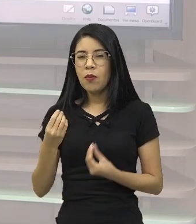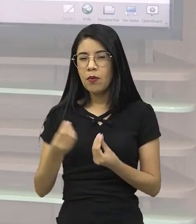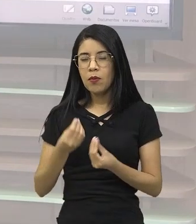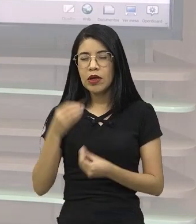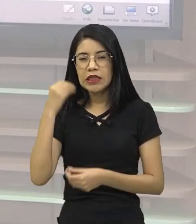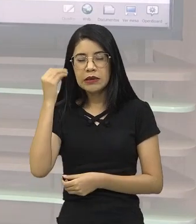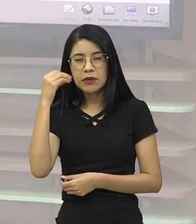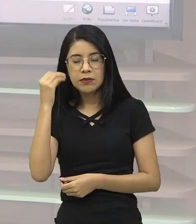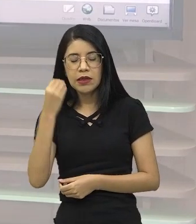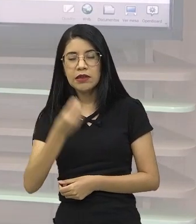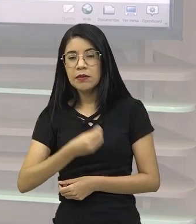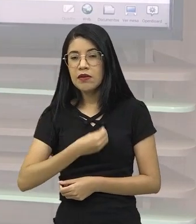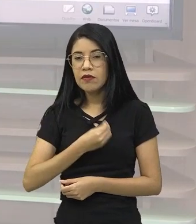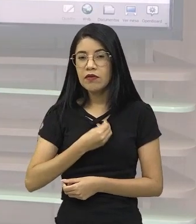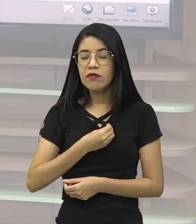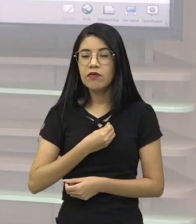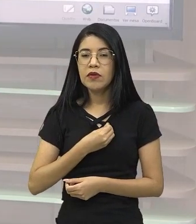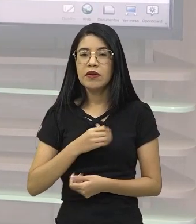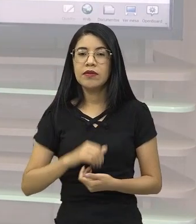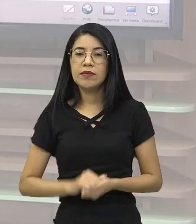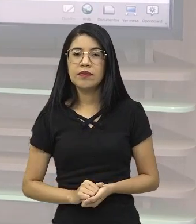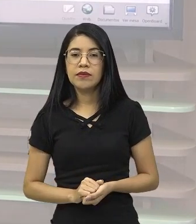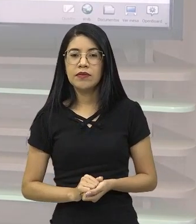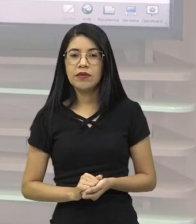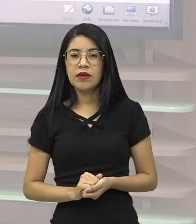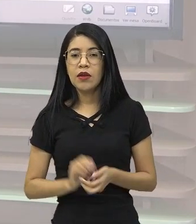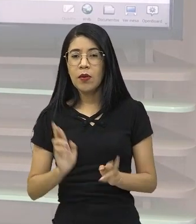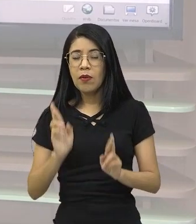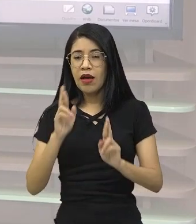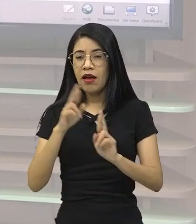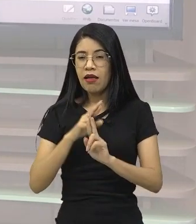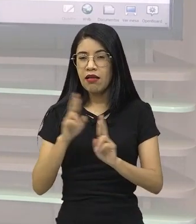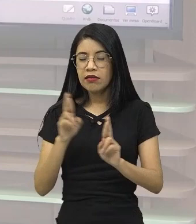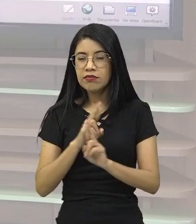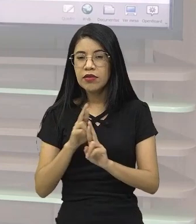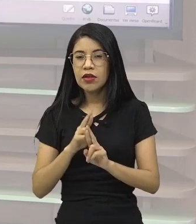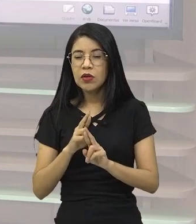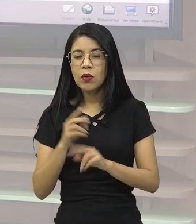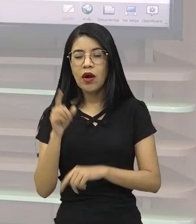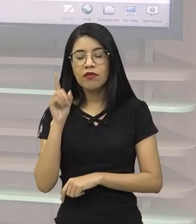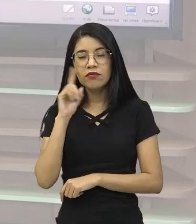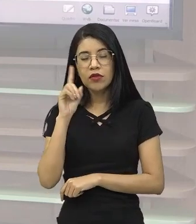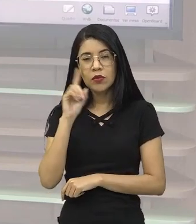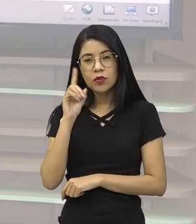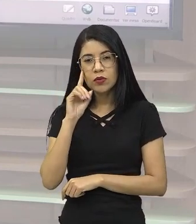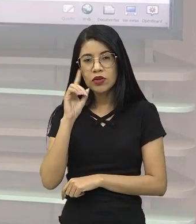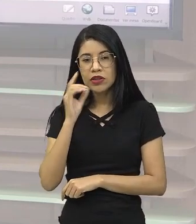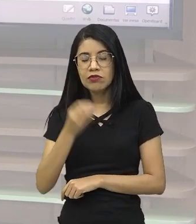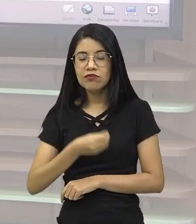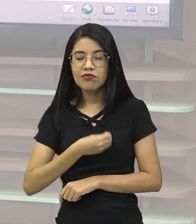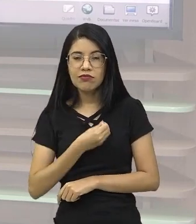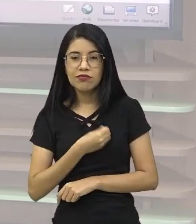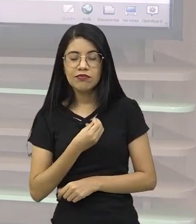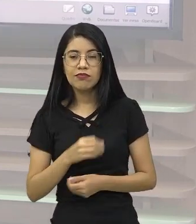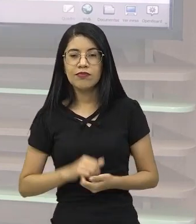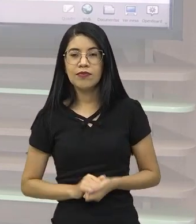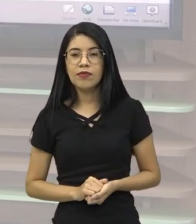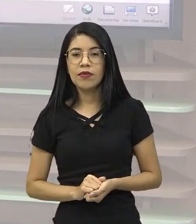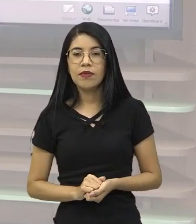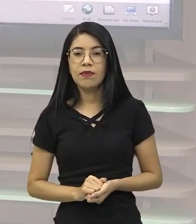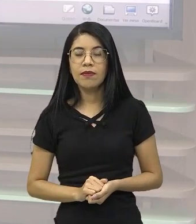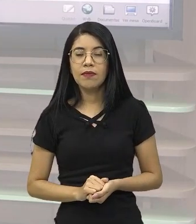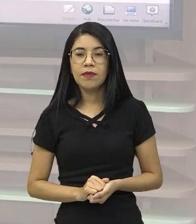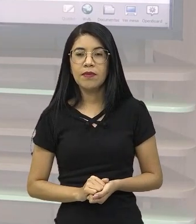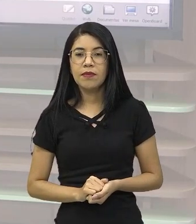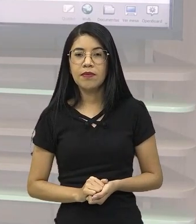fazendo analogia, traçando um paralelo, analogia, com o cotidiano, com a nossa vida no dia a dia. Então,